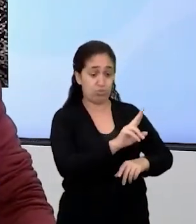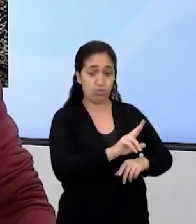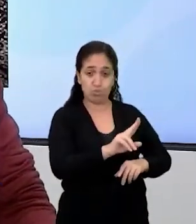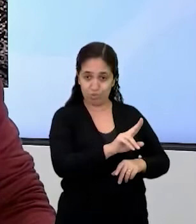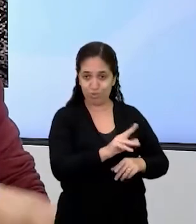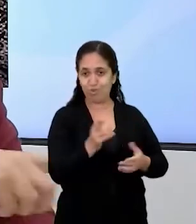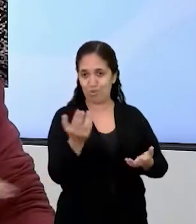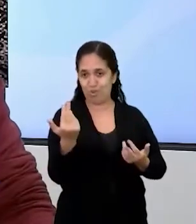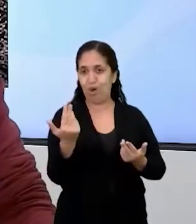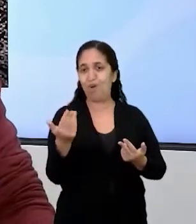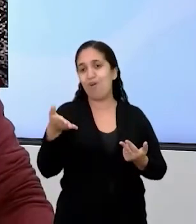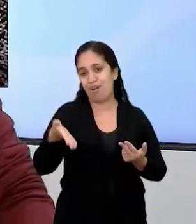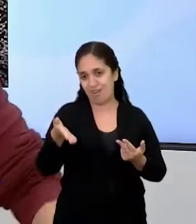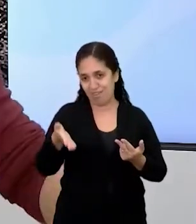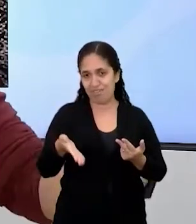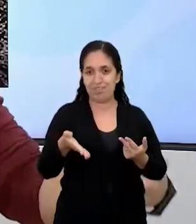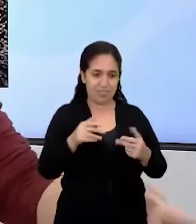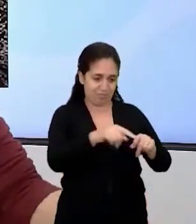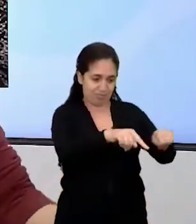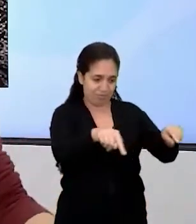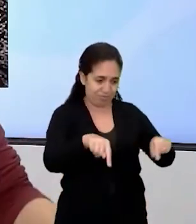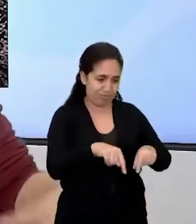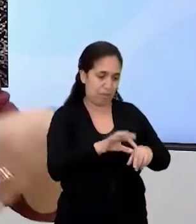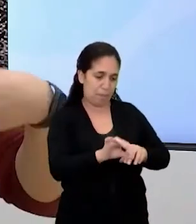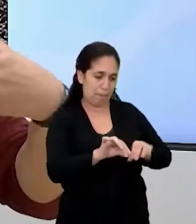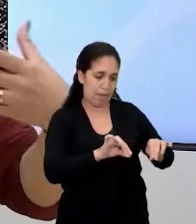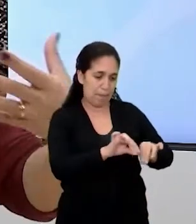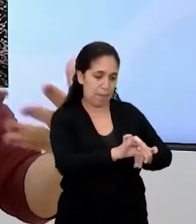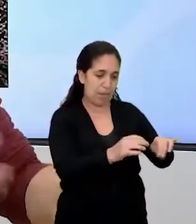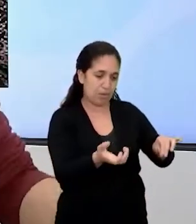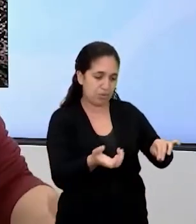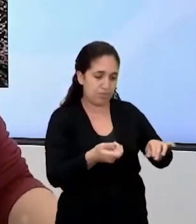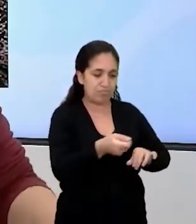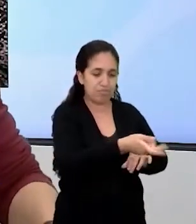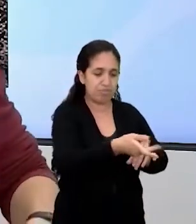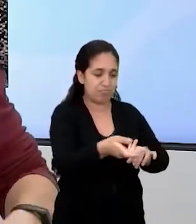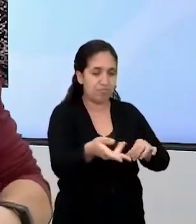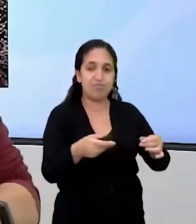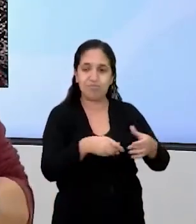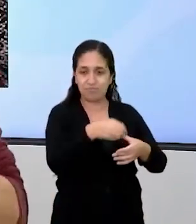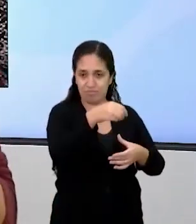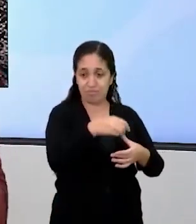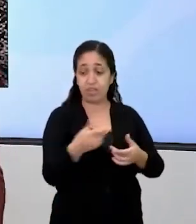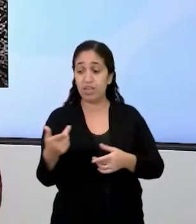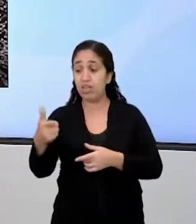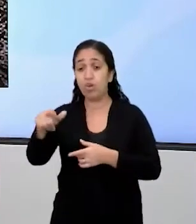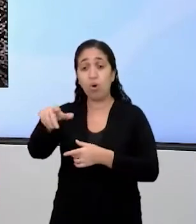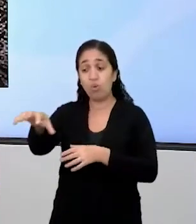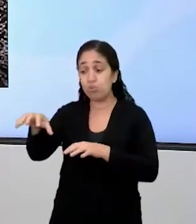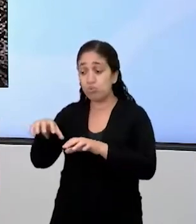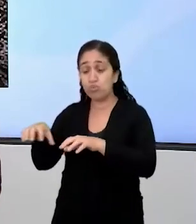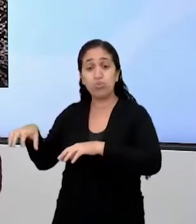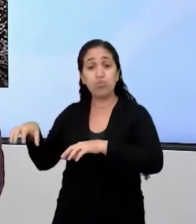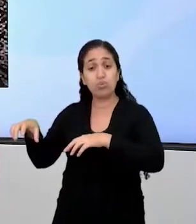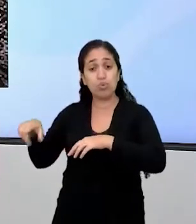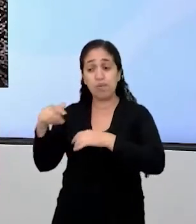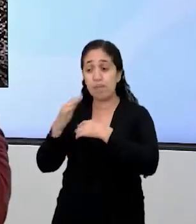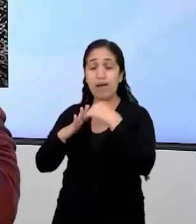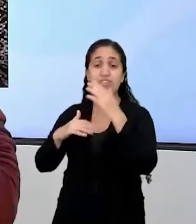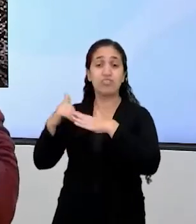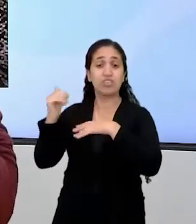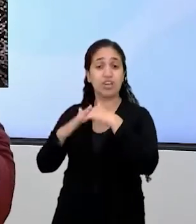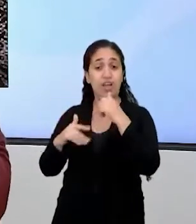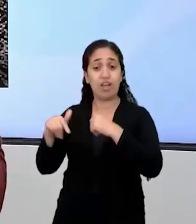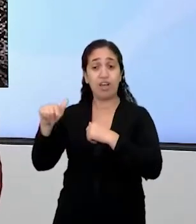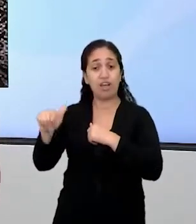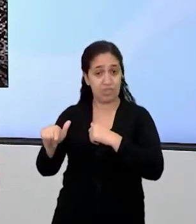jogamos aqui, né? Que é o jogo com o tabuleiro, as peças, o material, e outros vão praticando